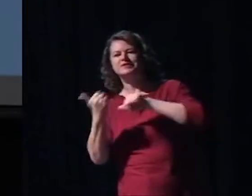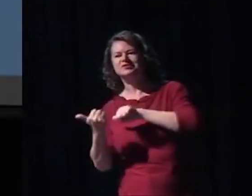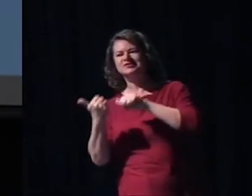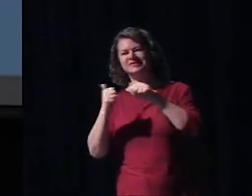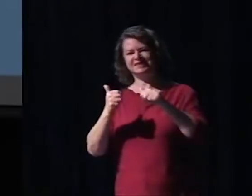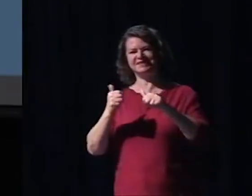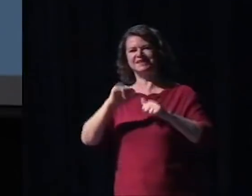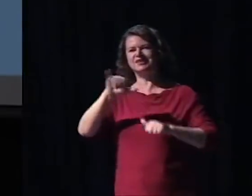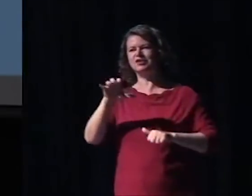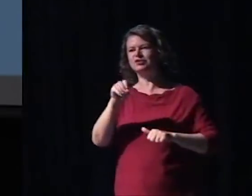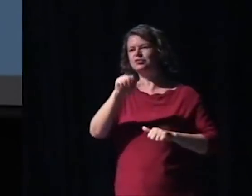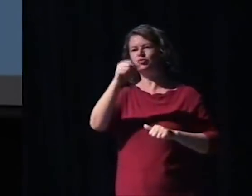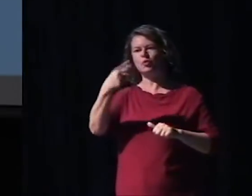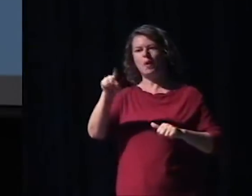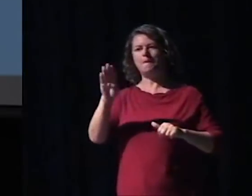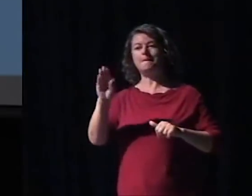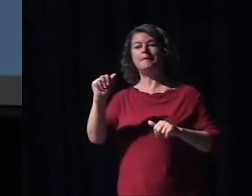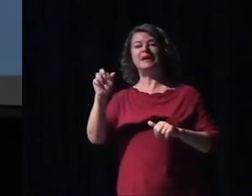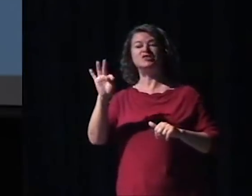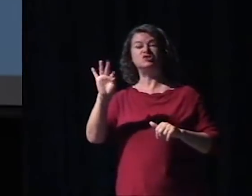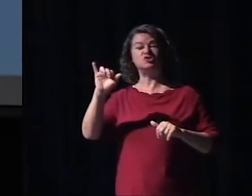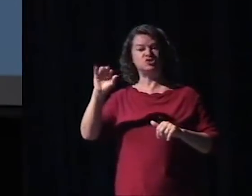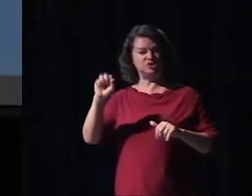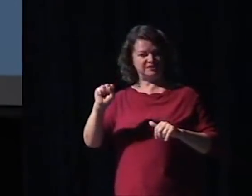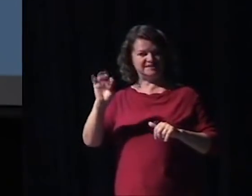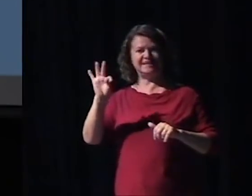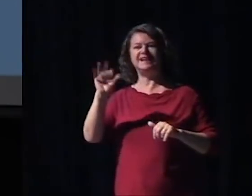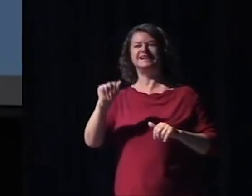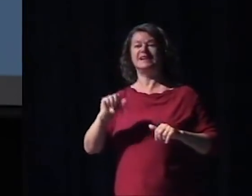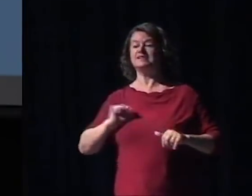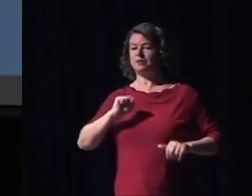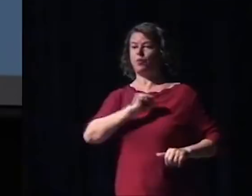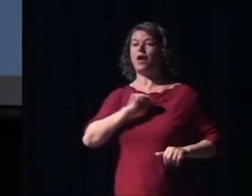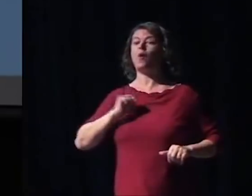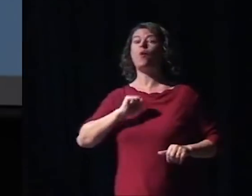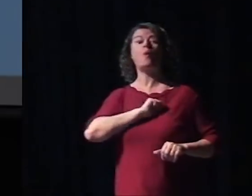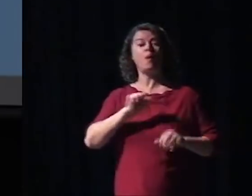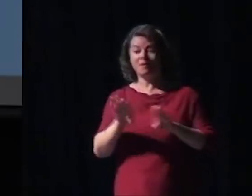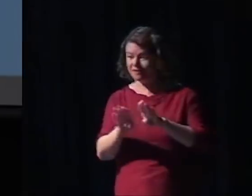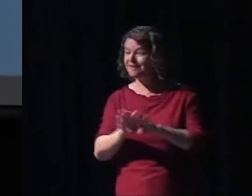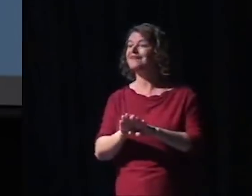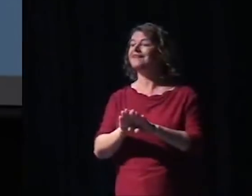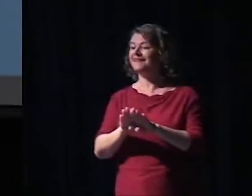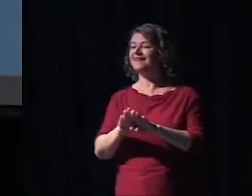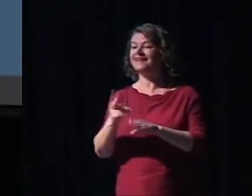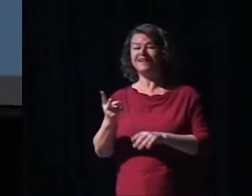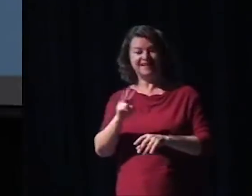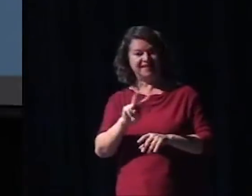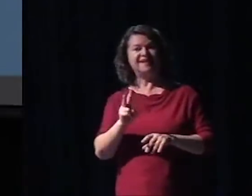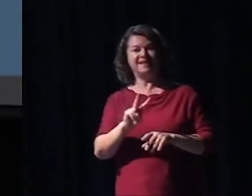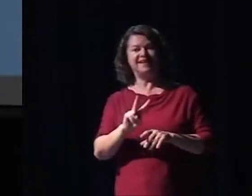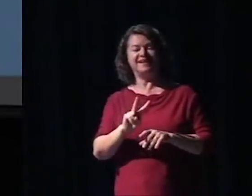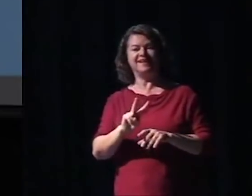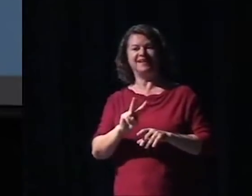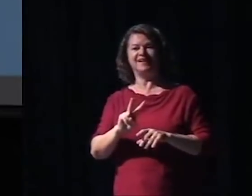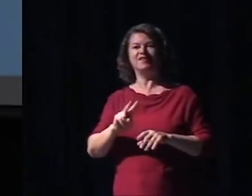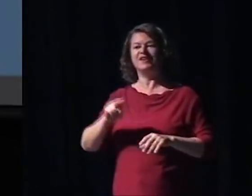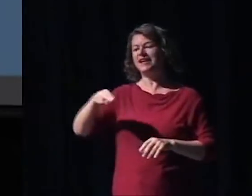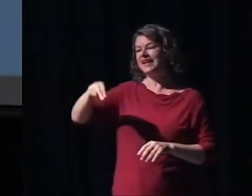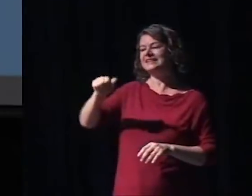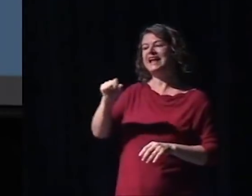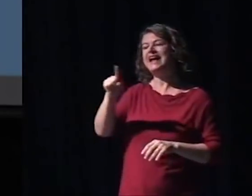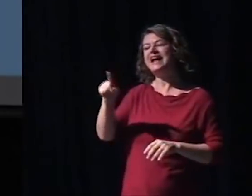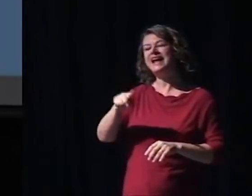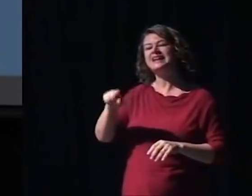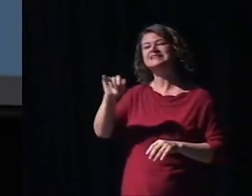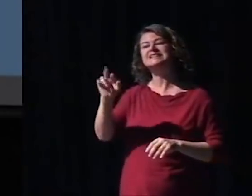nazireu, Sansão foi nazireu e Samuel. Samuel, inclusive, foi morar no templo e servir